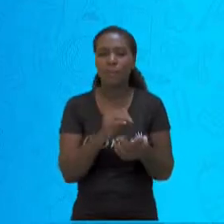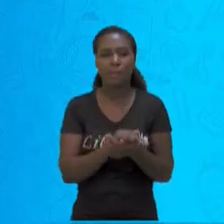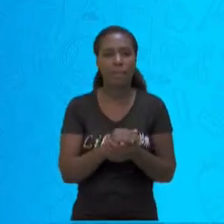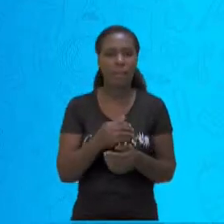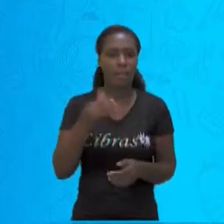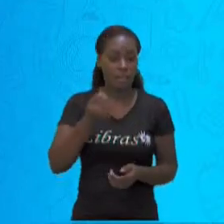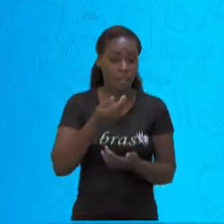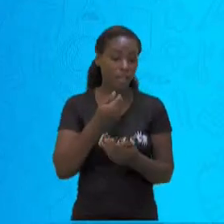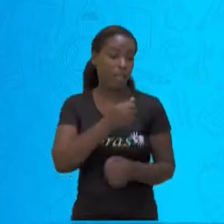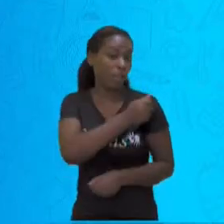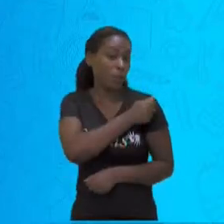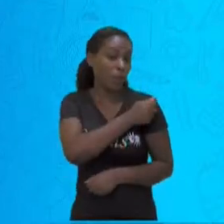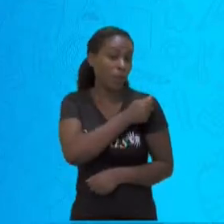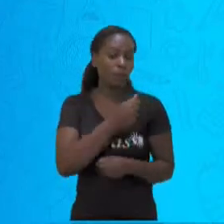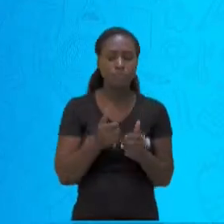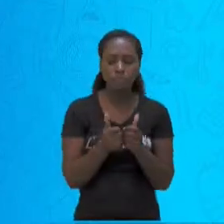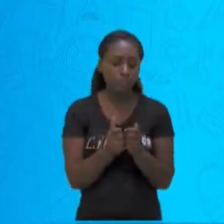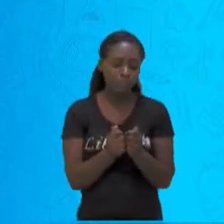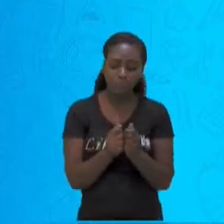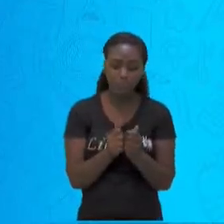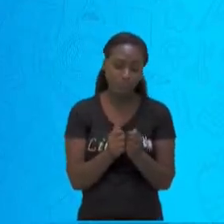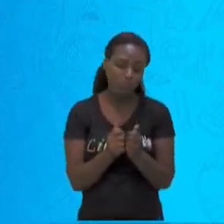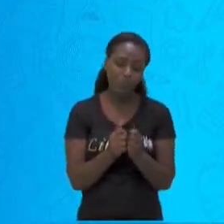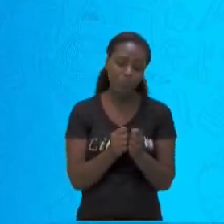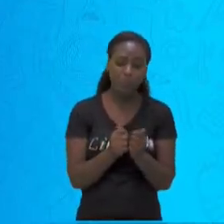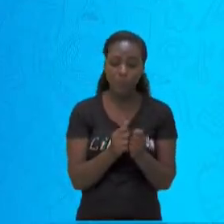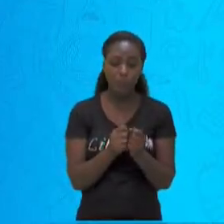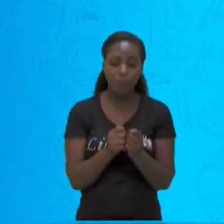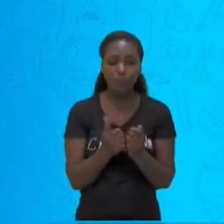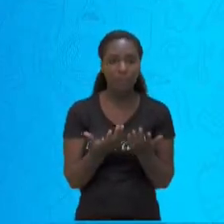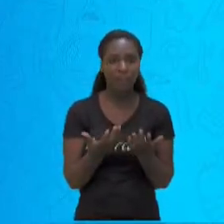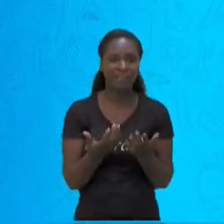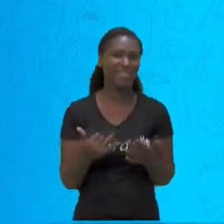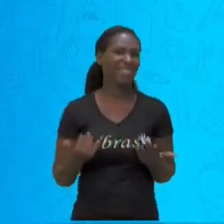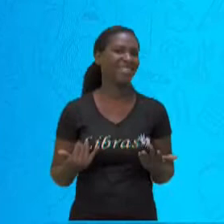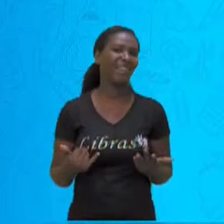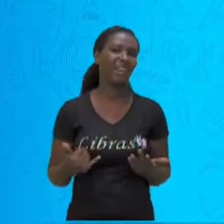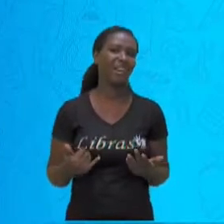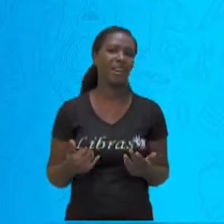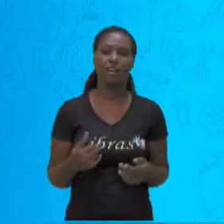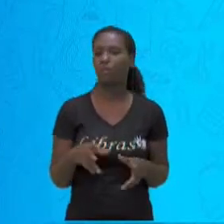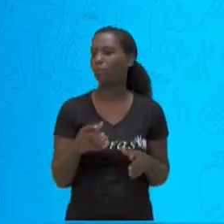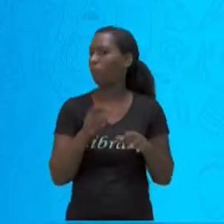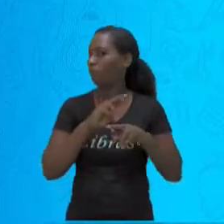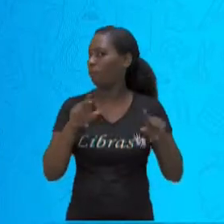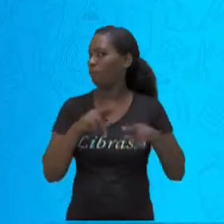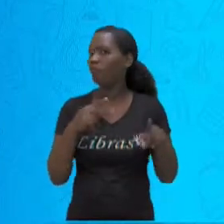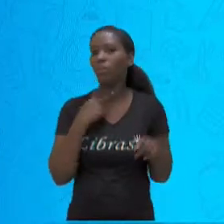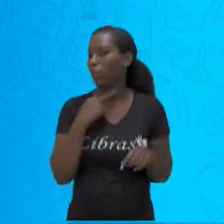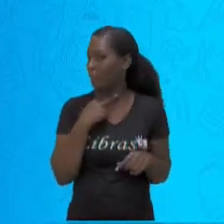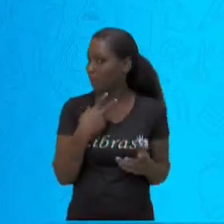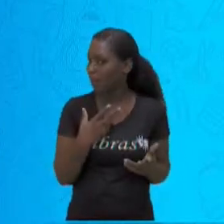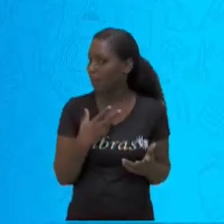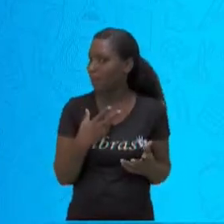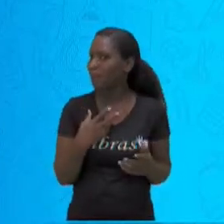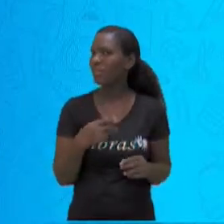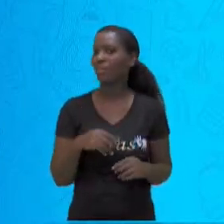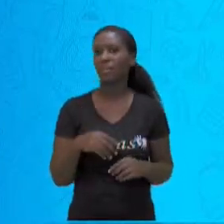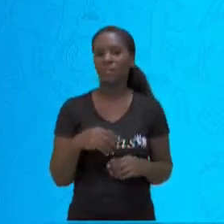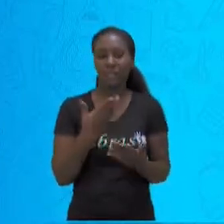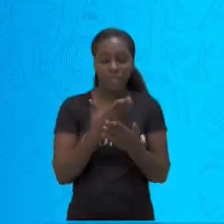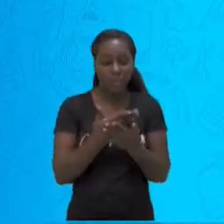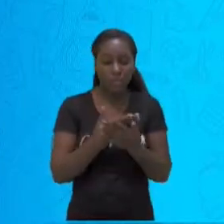isso, hein? Levem o estudo de vocês mais a sério, porque isso é para que você